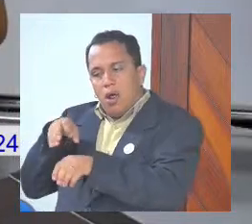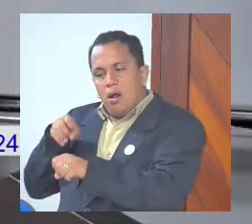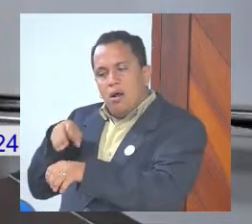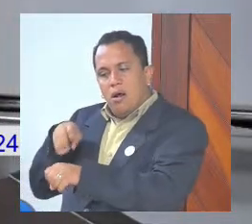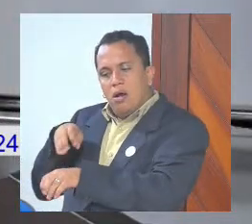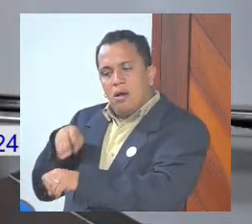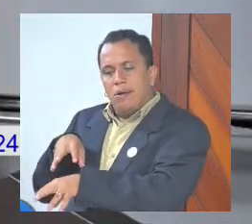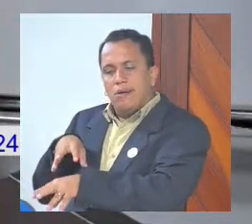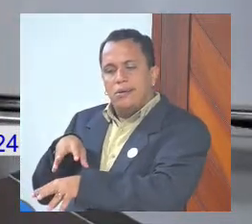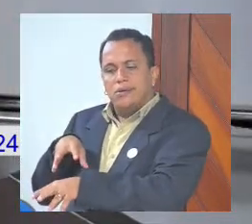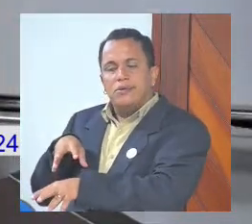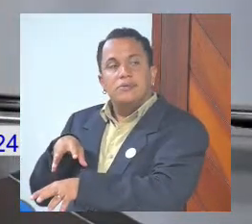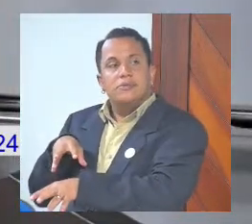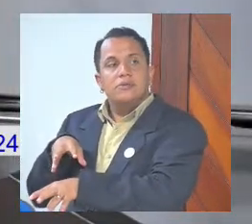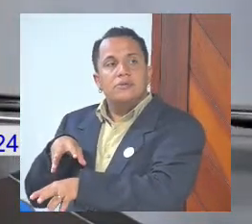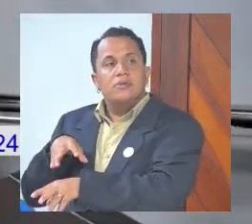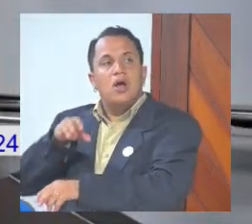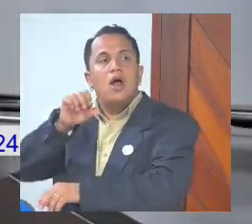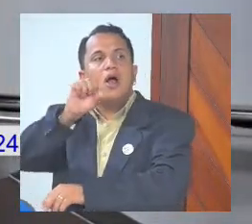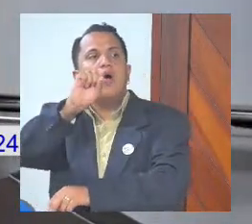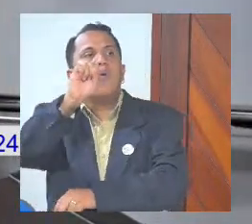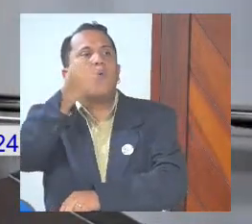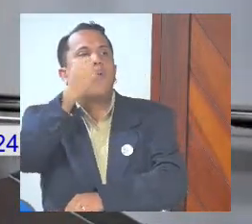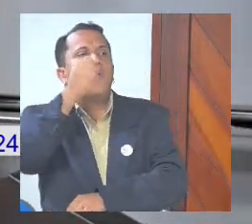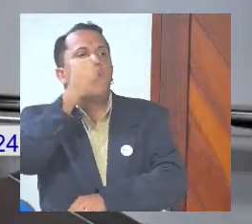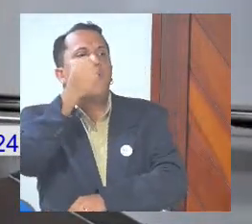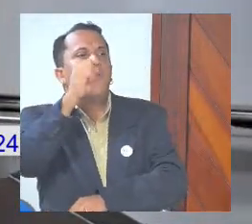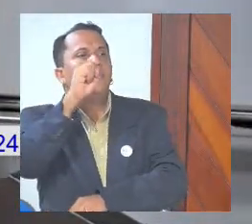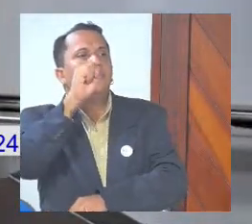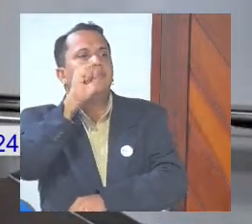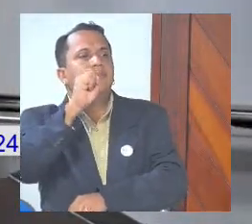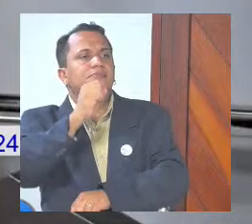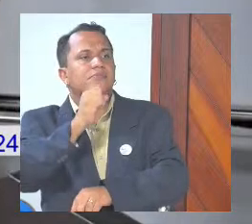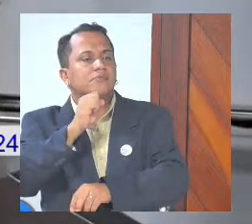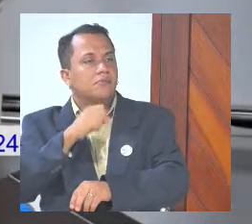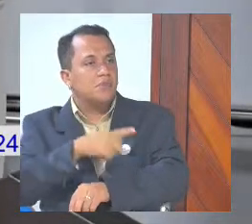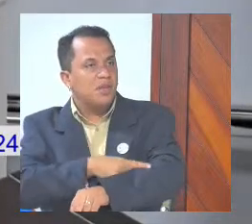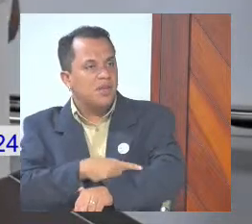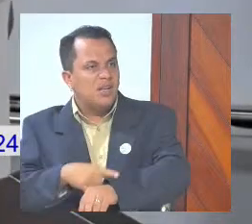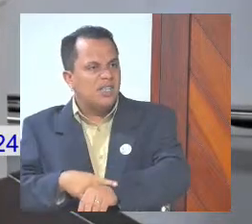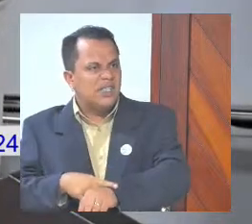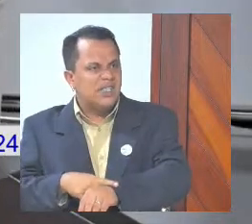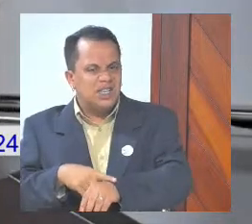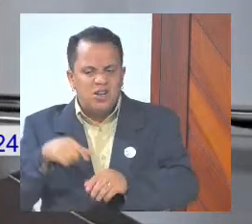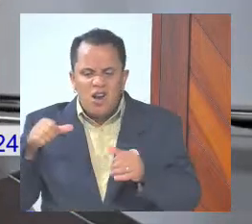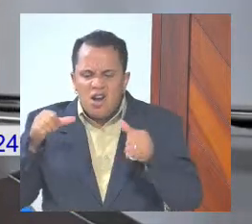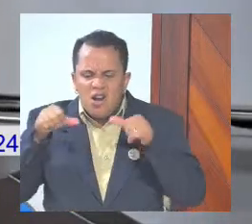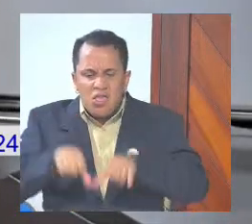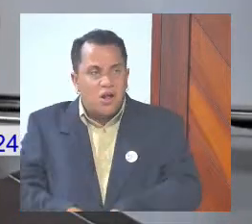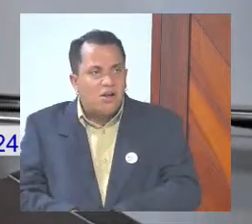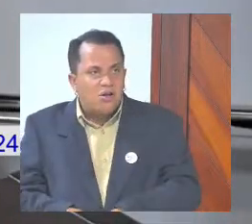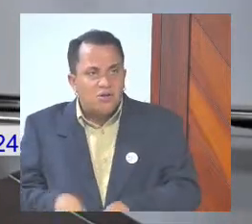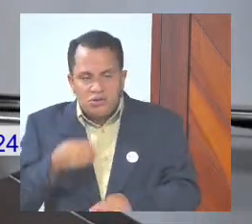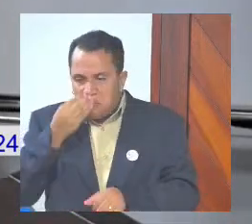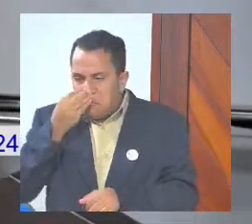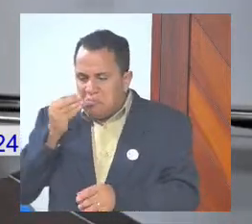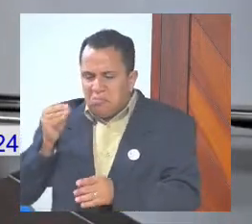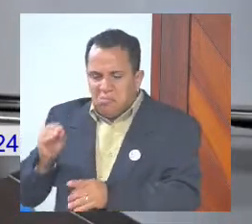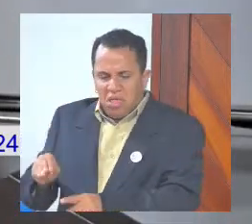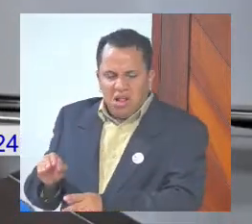aprendizado. São 8 anos que a educação é sucateada,